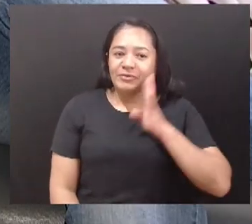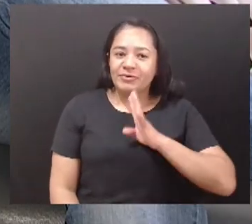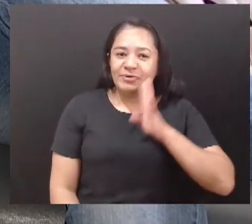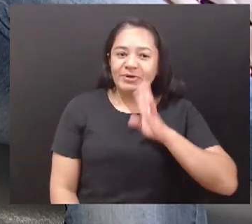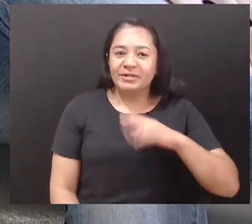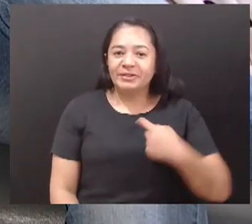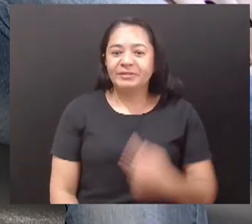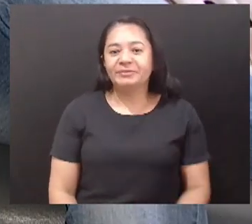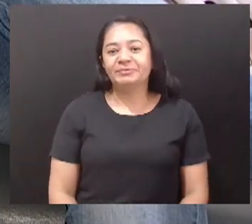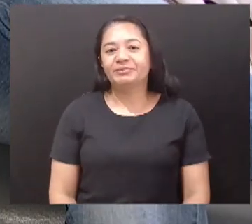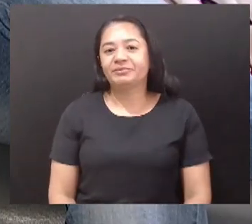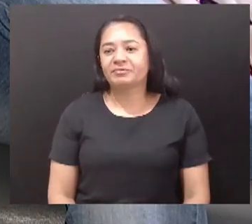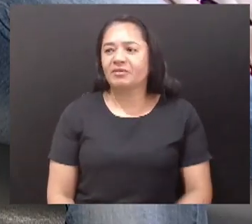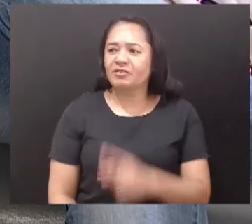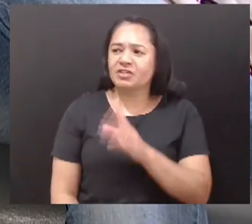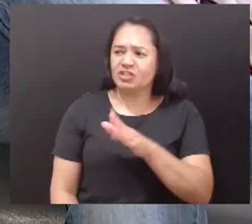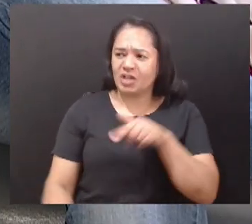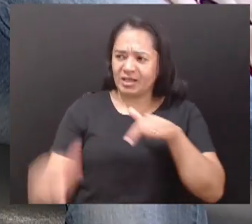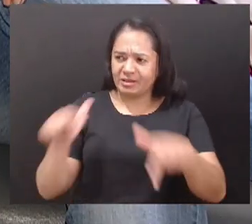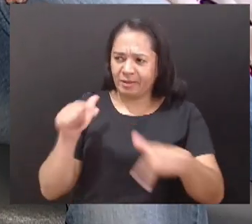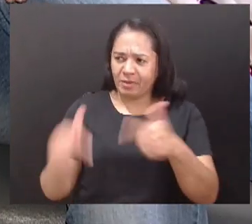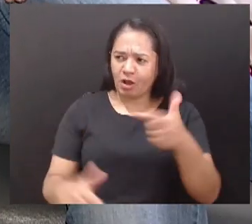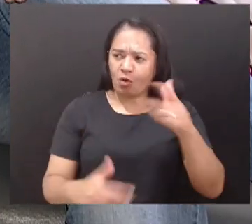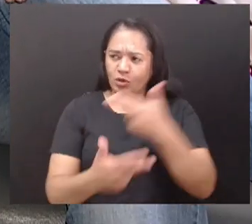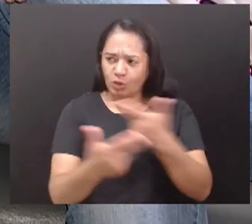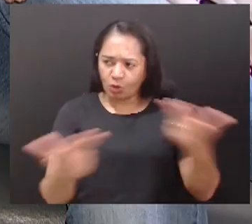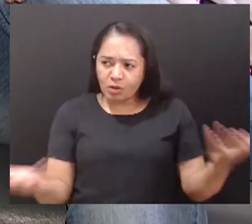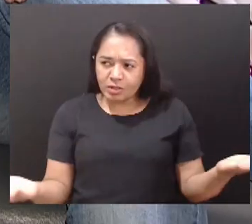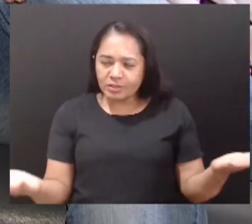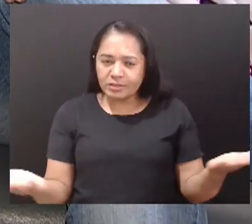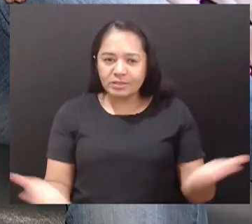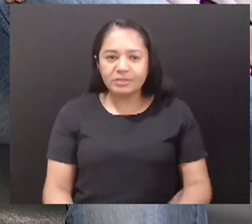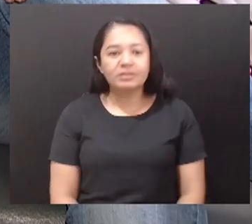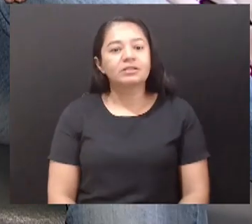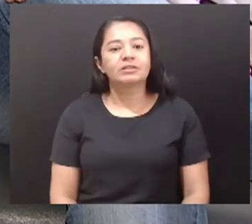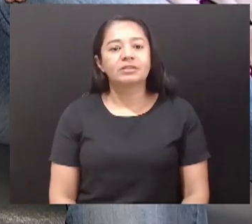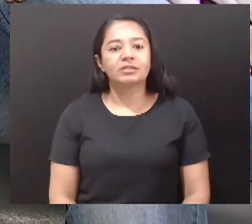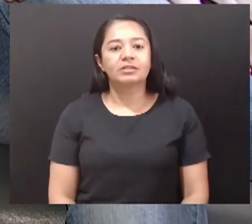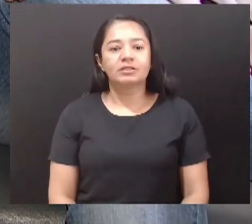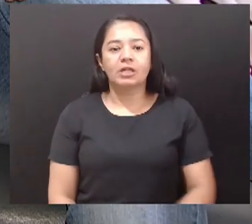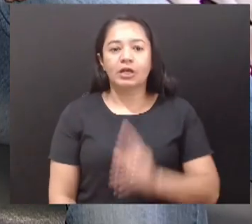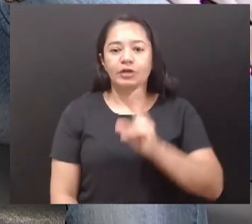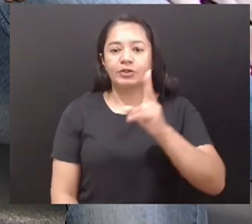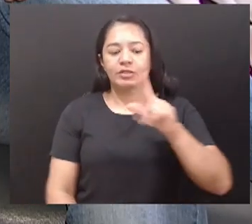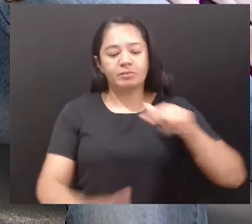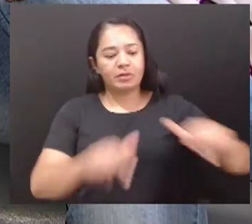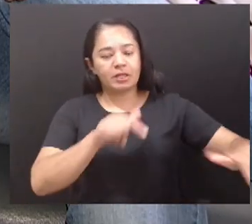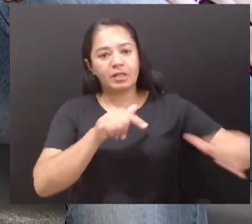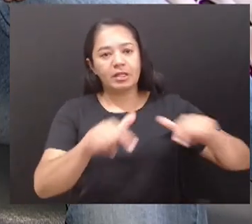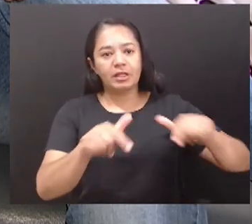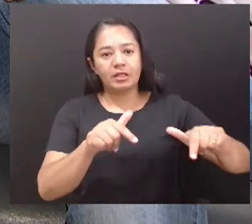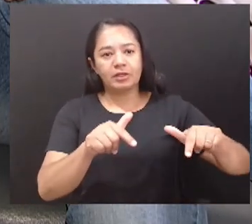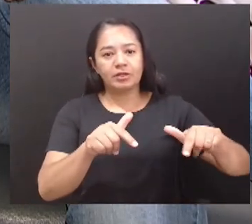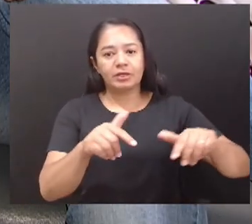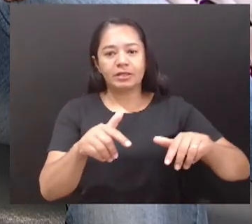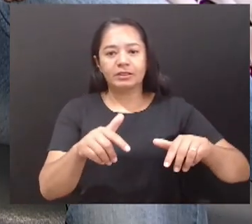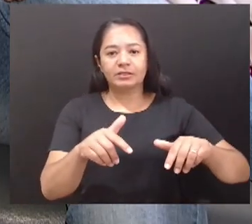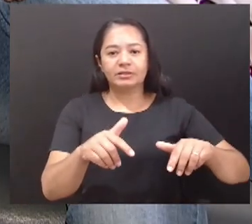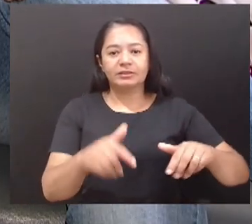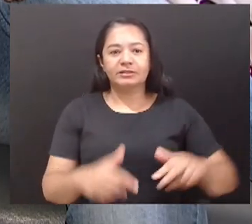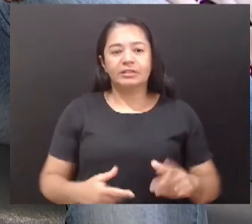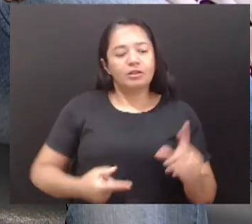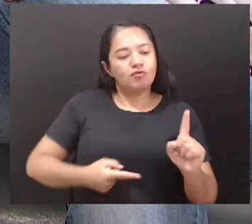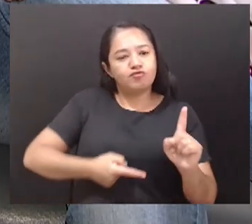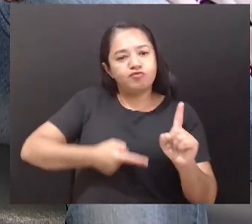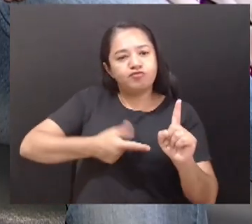Nessa época você já trabalhava com outra coisa ou não trabalhava ainda? Eu sempre trabalhei em metalúrgica, né?